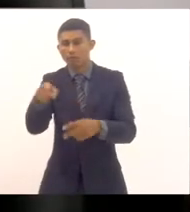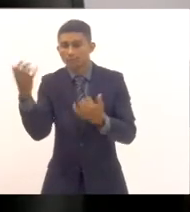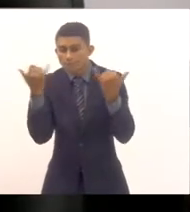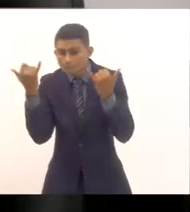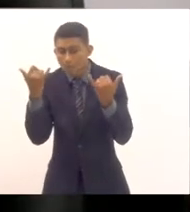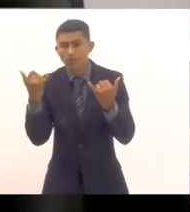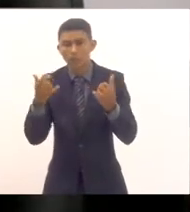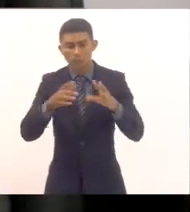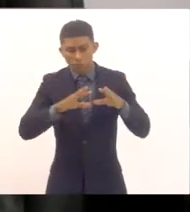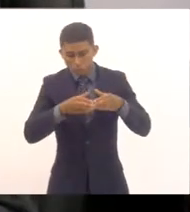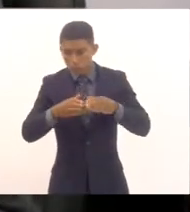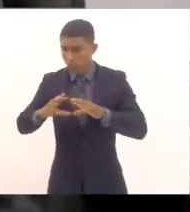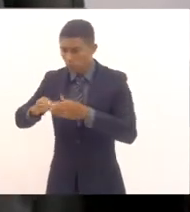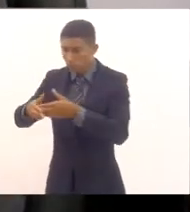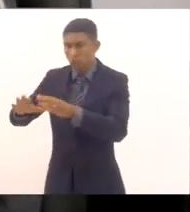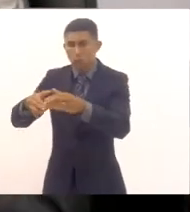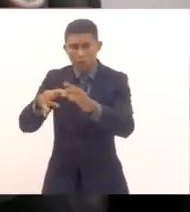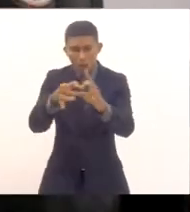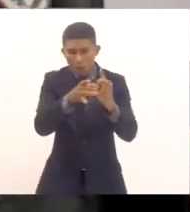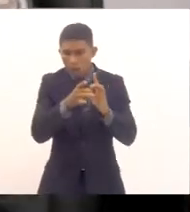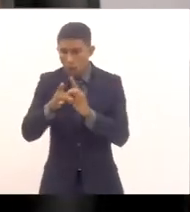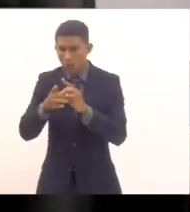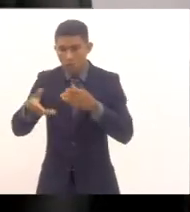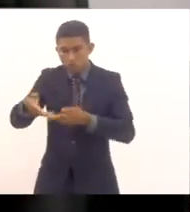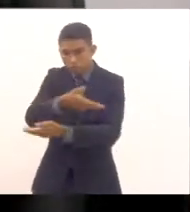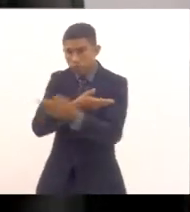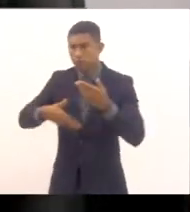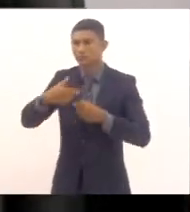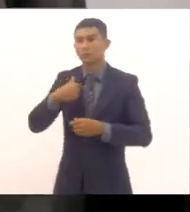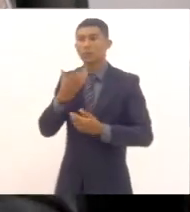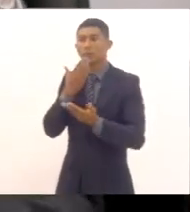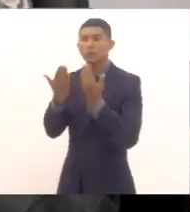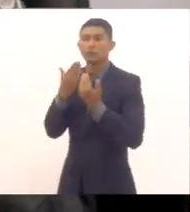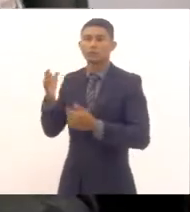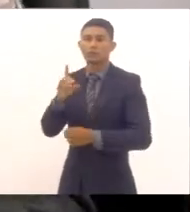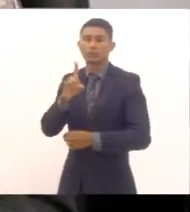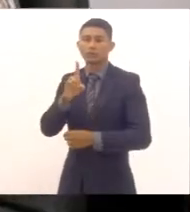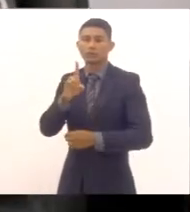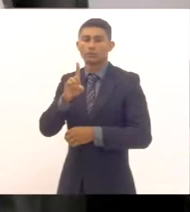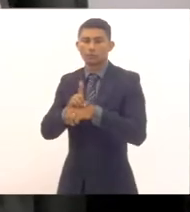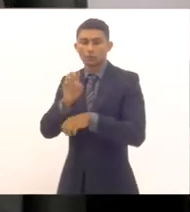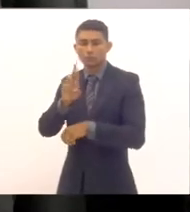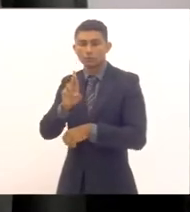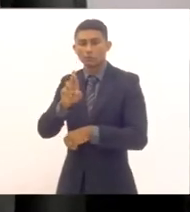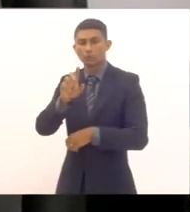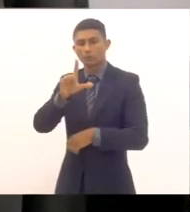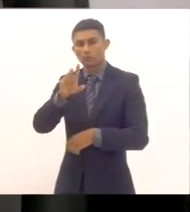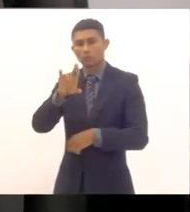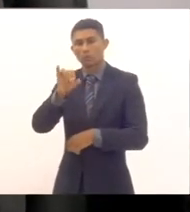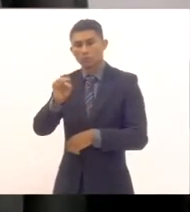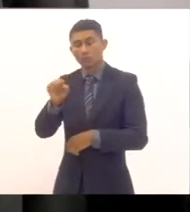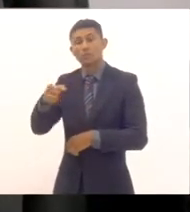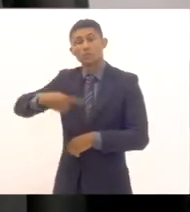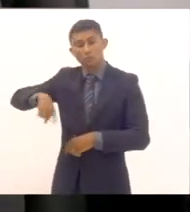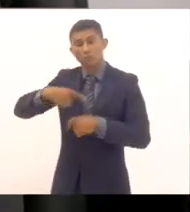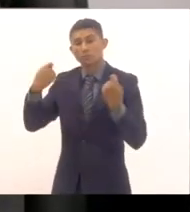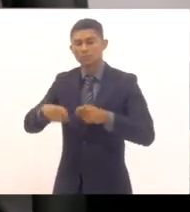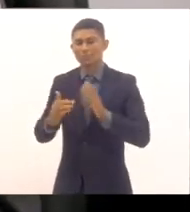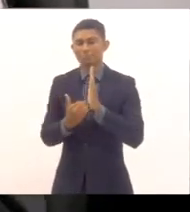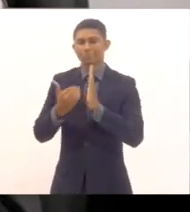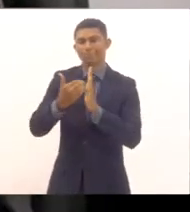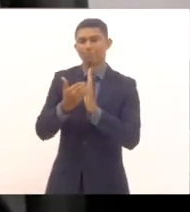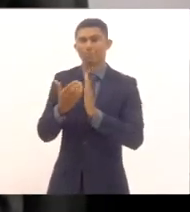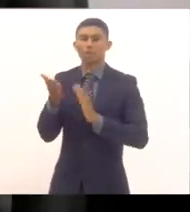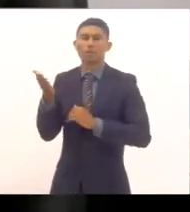vem trabalhando forte Pet Dog no Café estava sendo que o Doutor Luiz Henrique ele vai estar aprimorando isso junto à polícia civil né